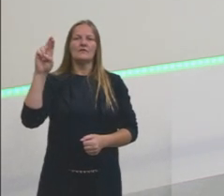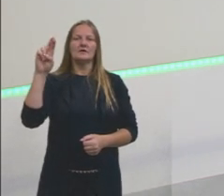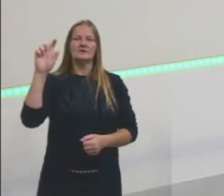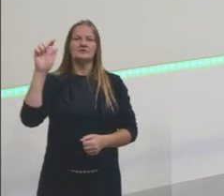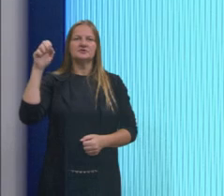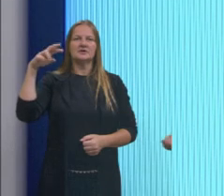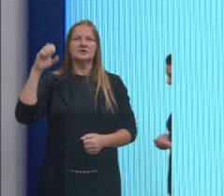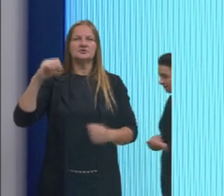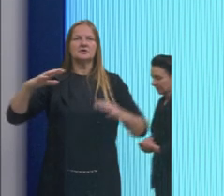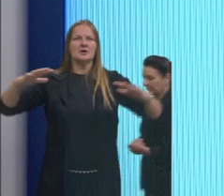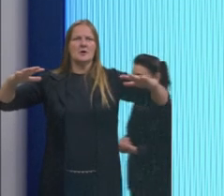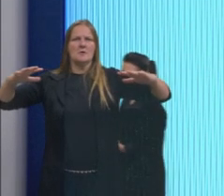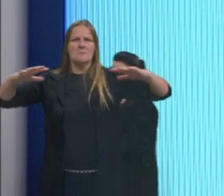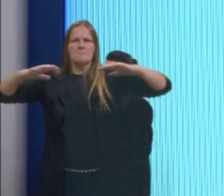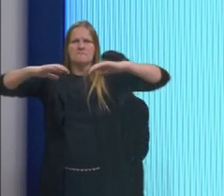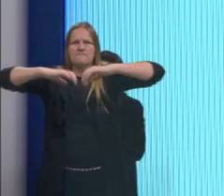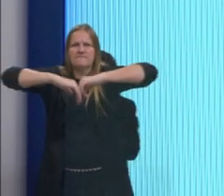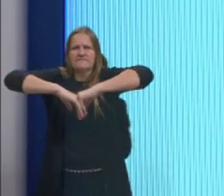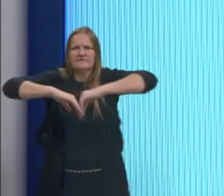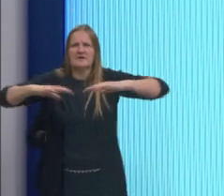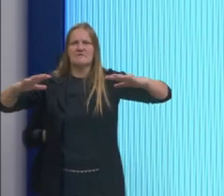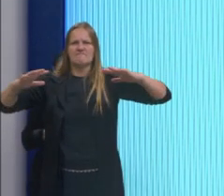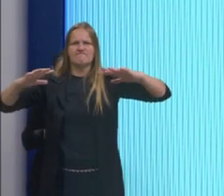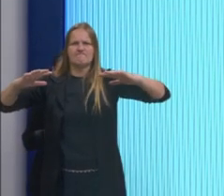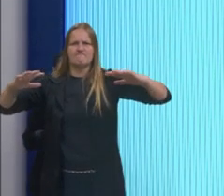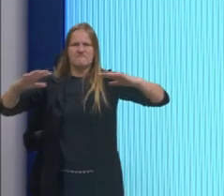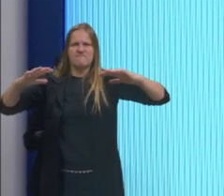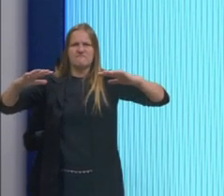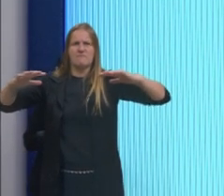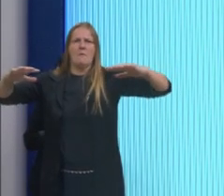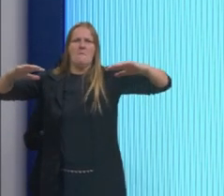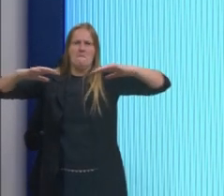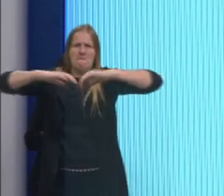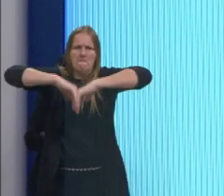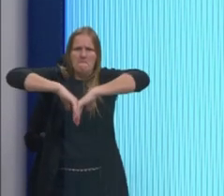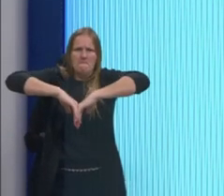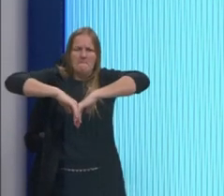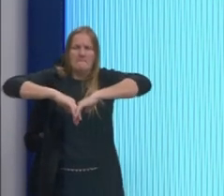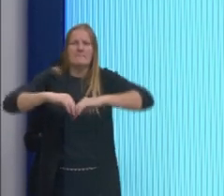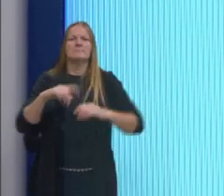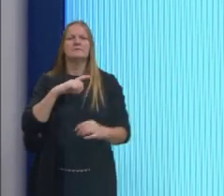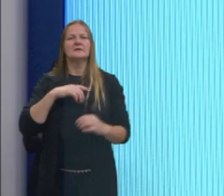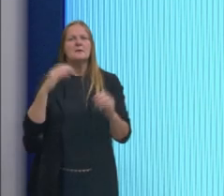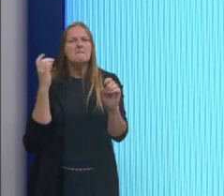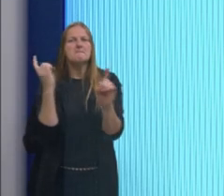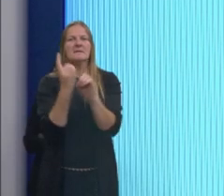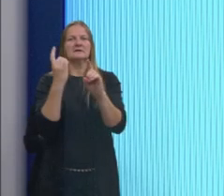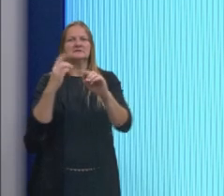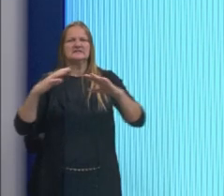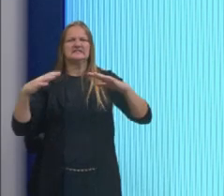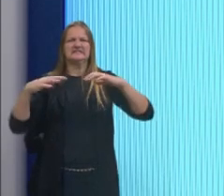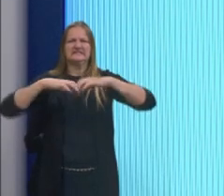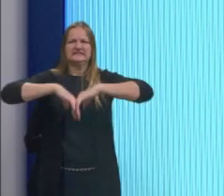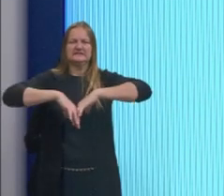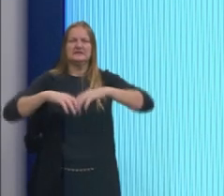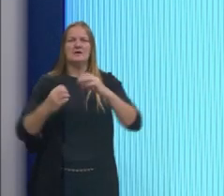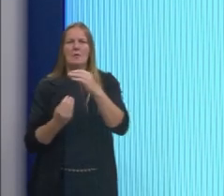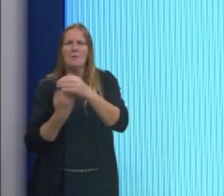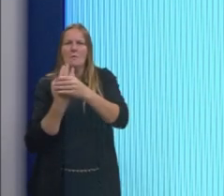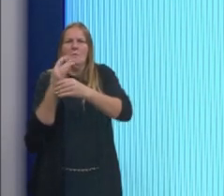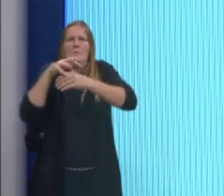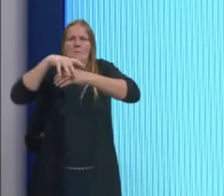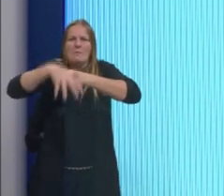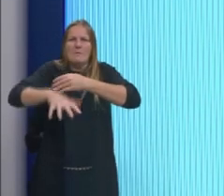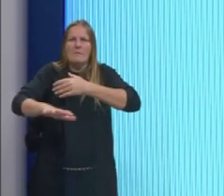são uma contra a outra como se elas baterem de frente ó mostrando isso aí para você então voltei a formação desses vulcões